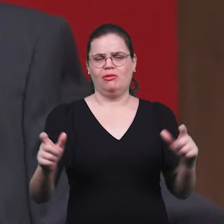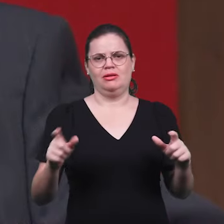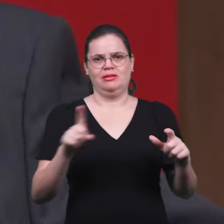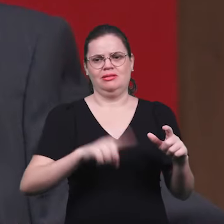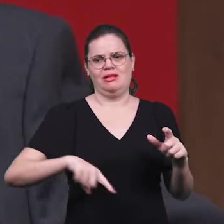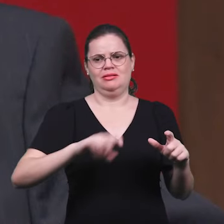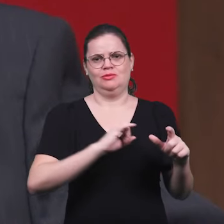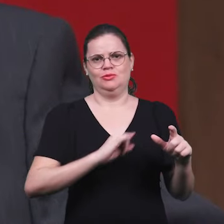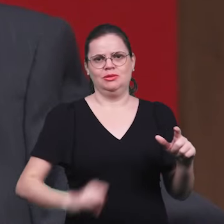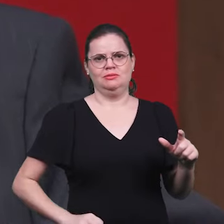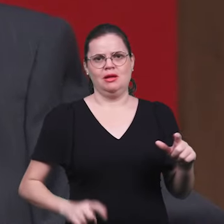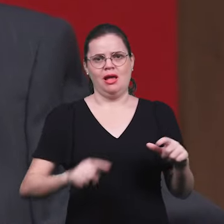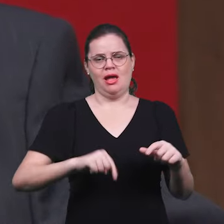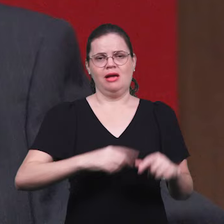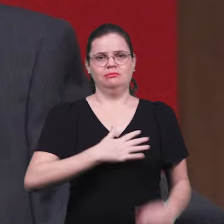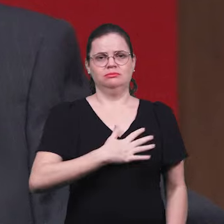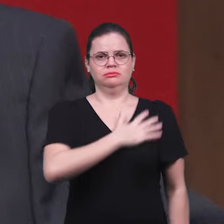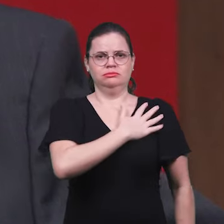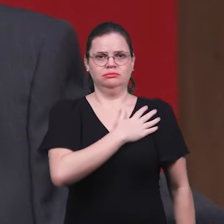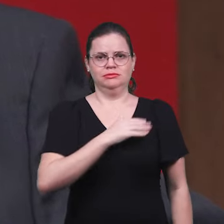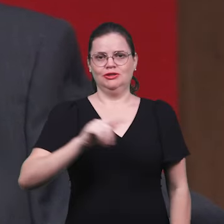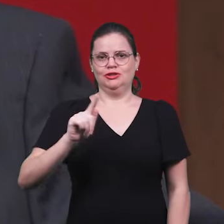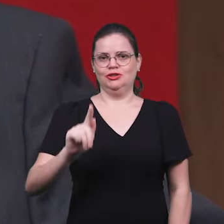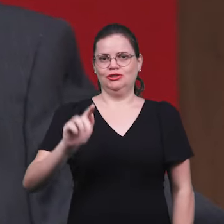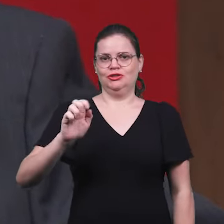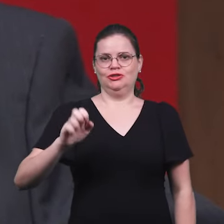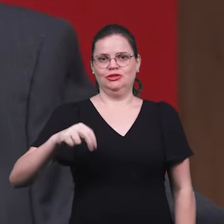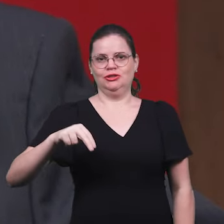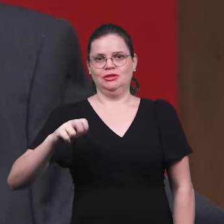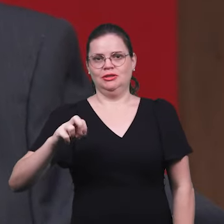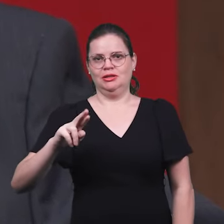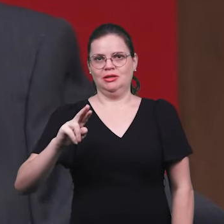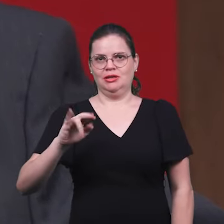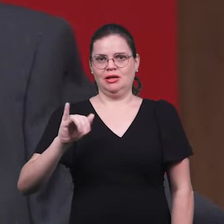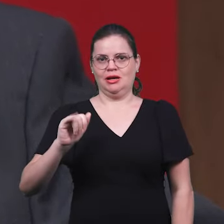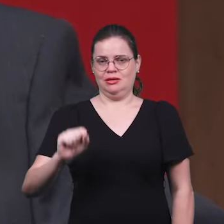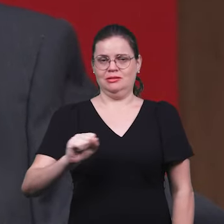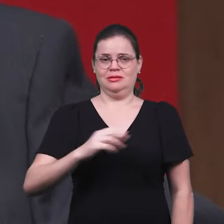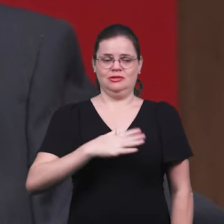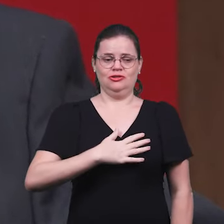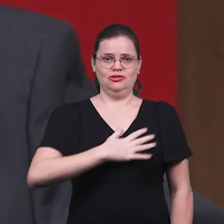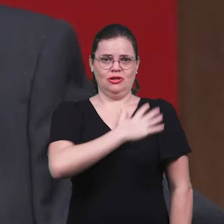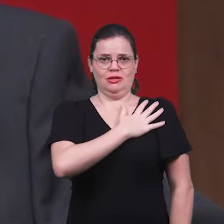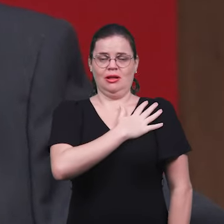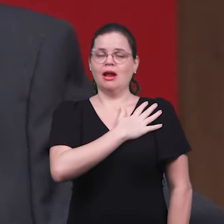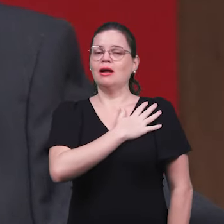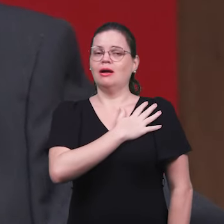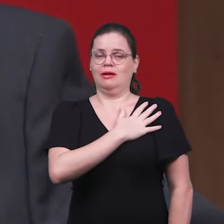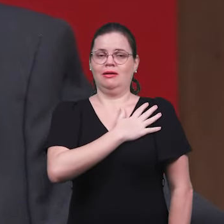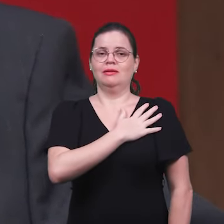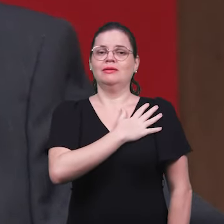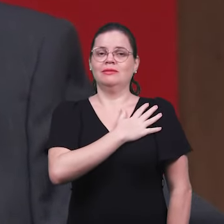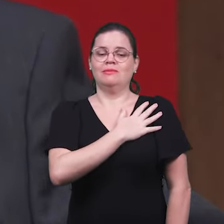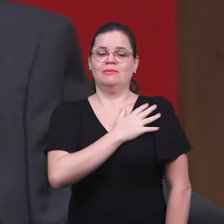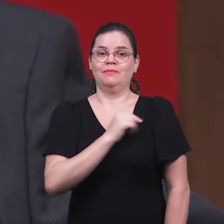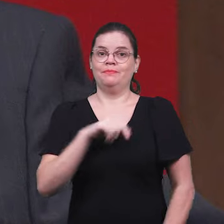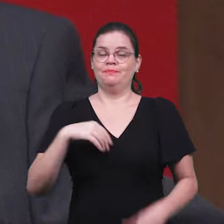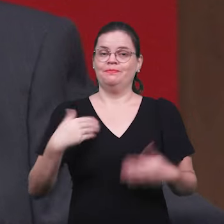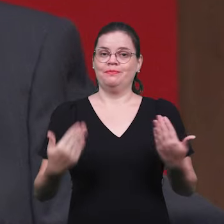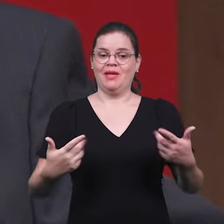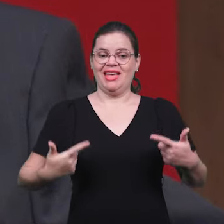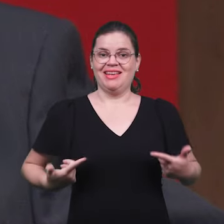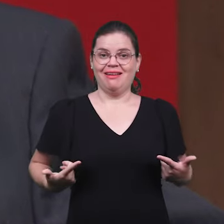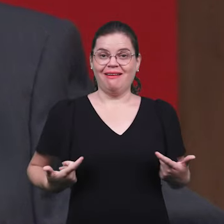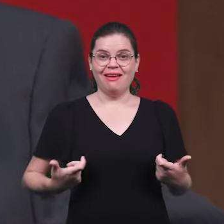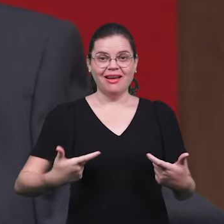eles eram generais. Perfeito. Então, a guerra era o fator